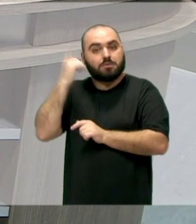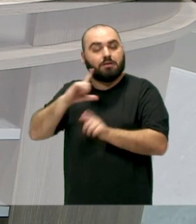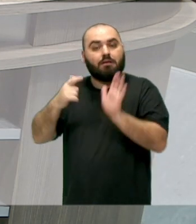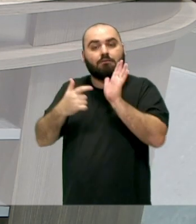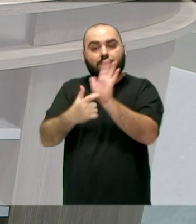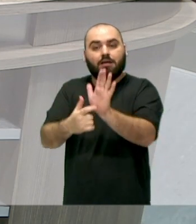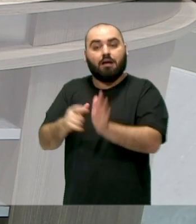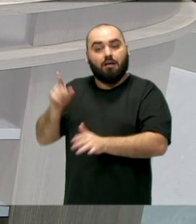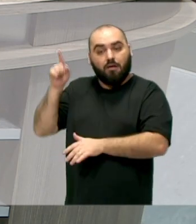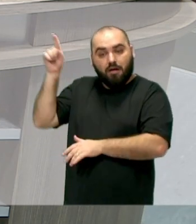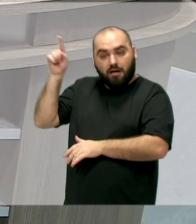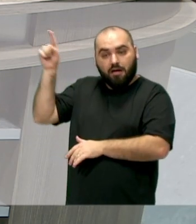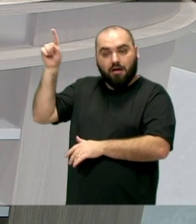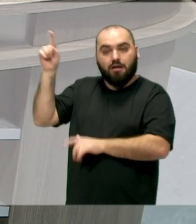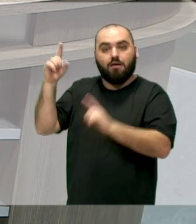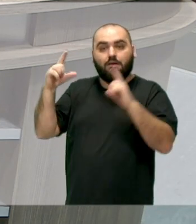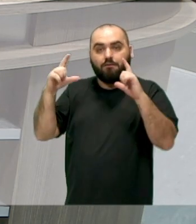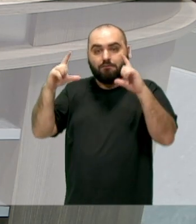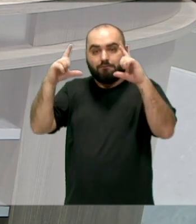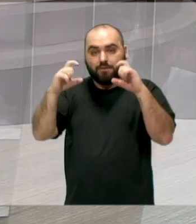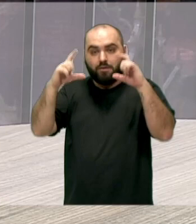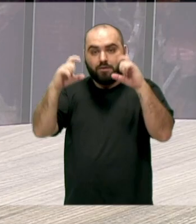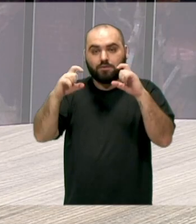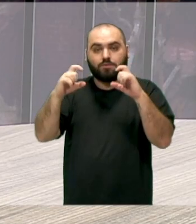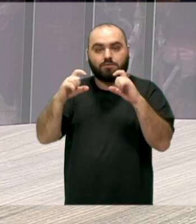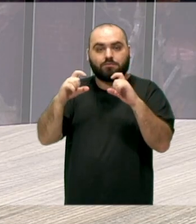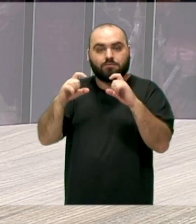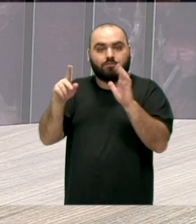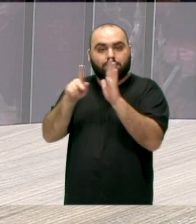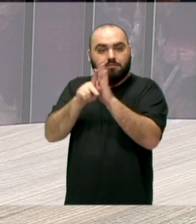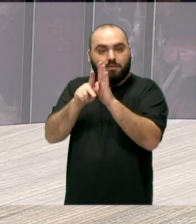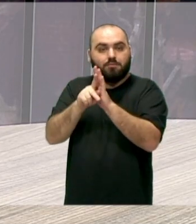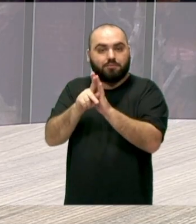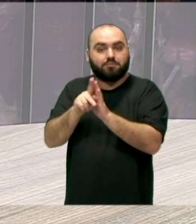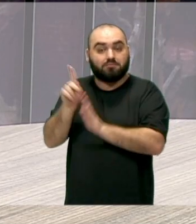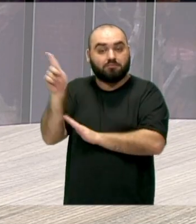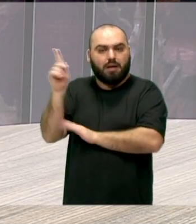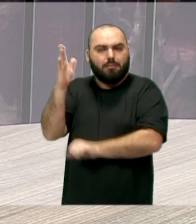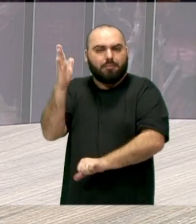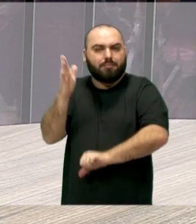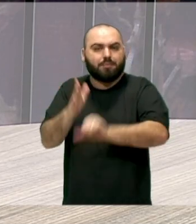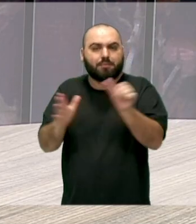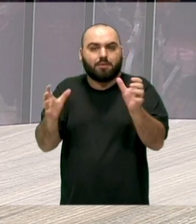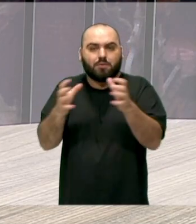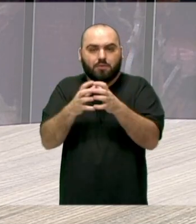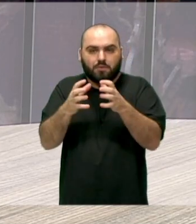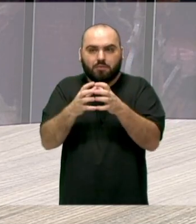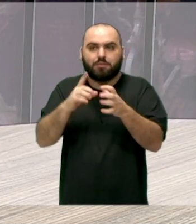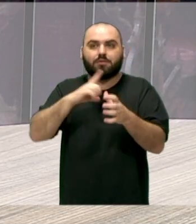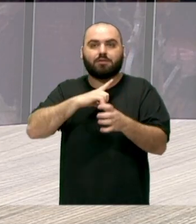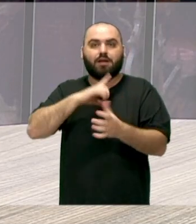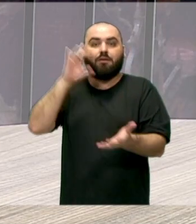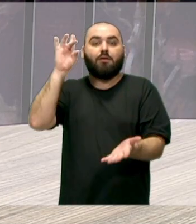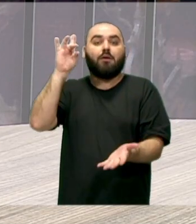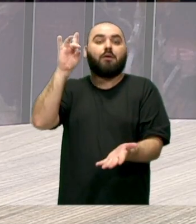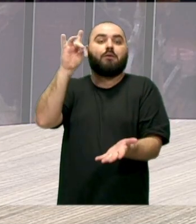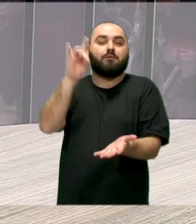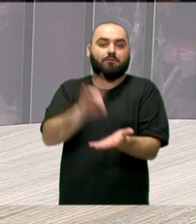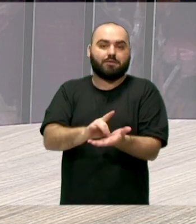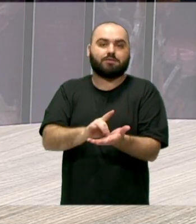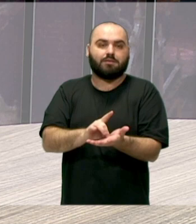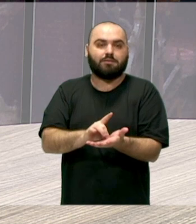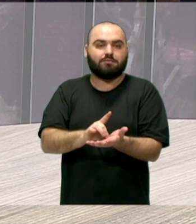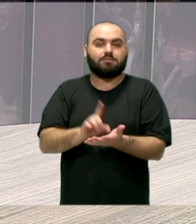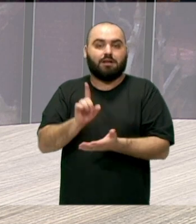é a foto da Folhões Jazz Band, que é a primeira banda que se tem registro no